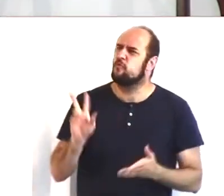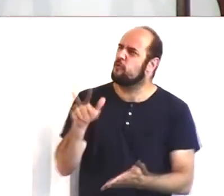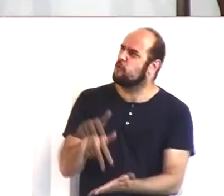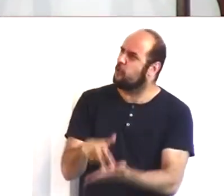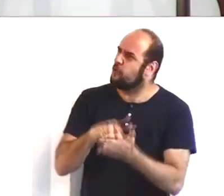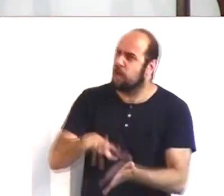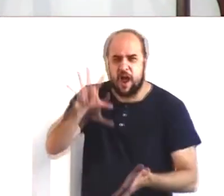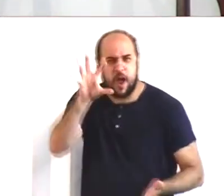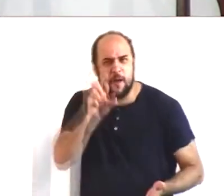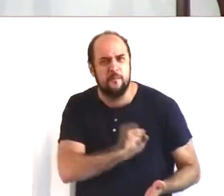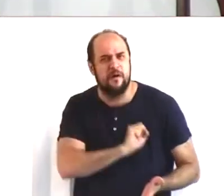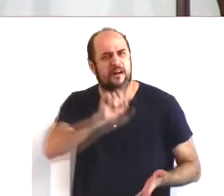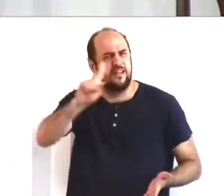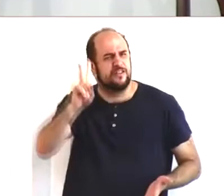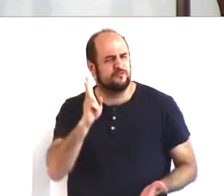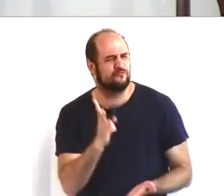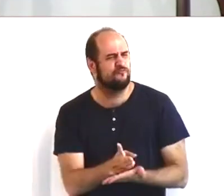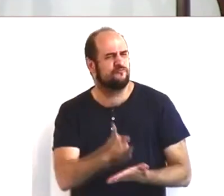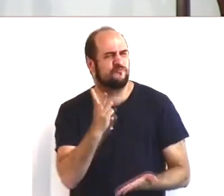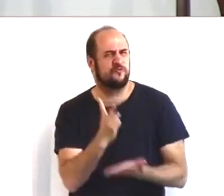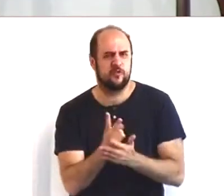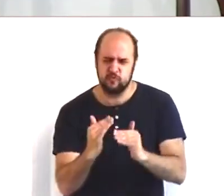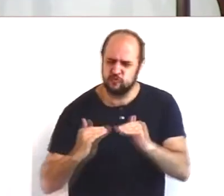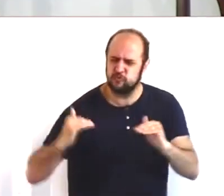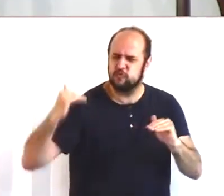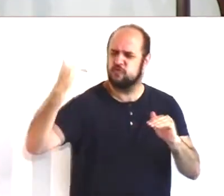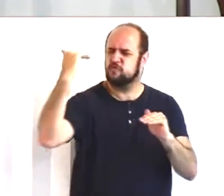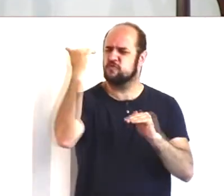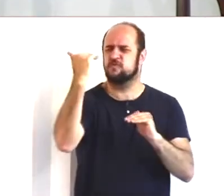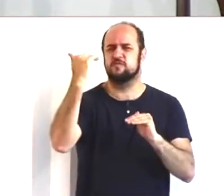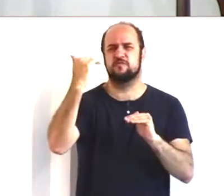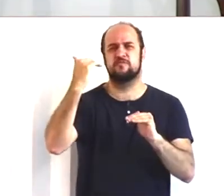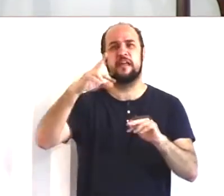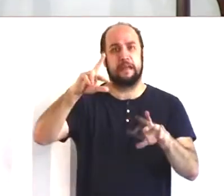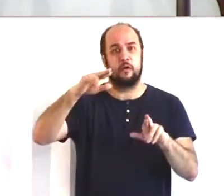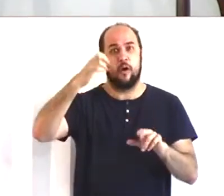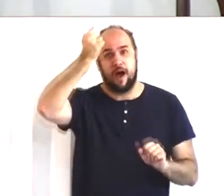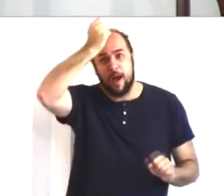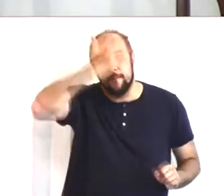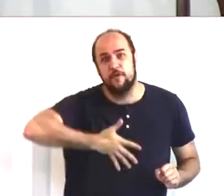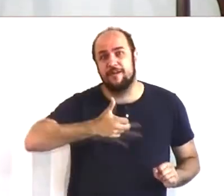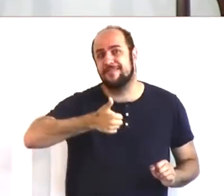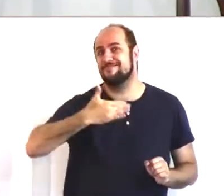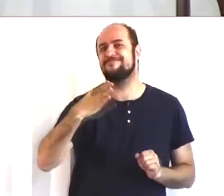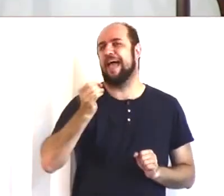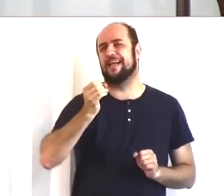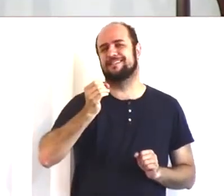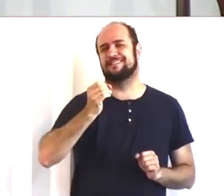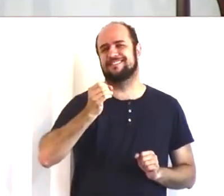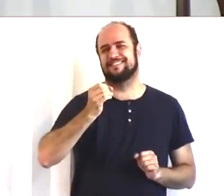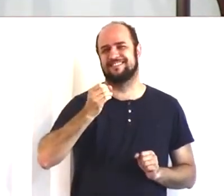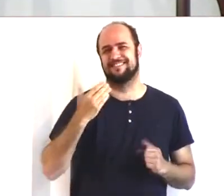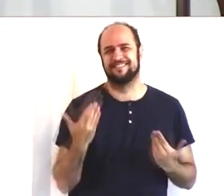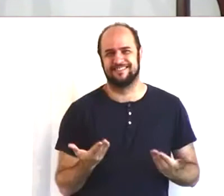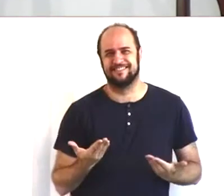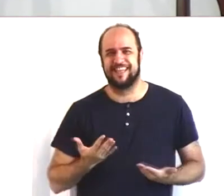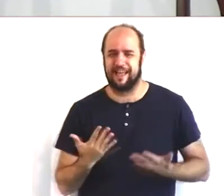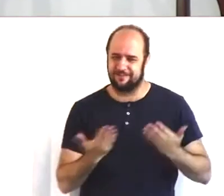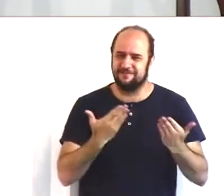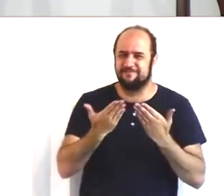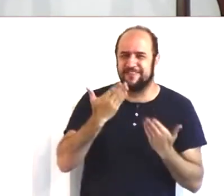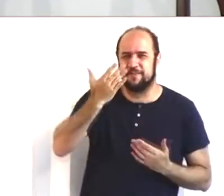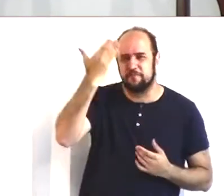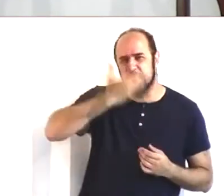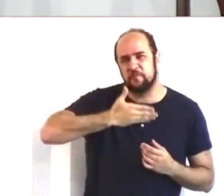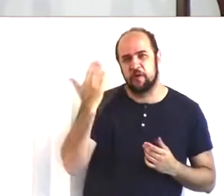cristão. Amar a Deus sobre todas as coisas é ser aprovado com um 10. Estou usando apenas uma ideia